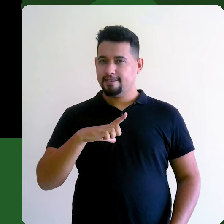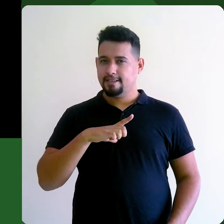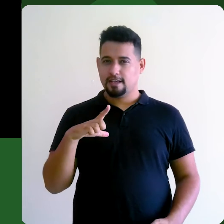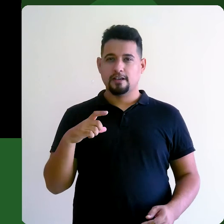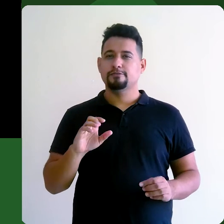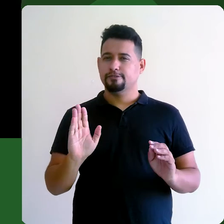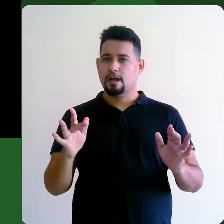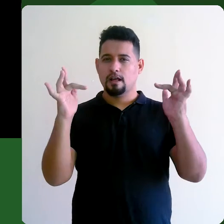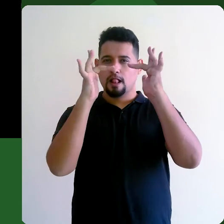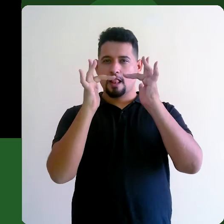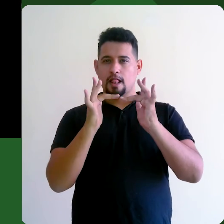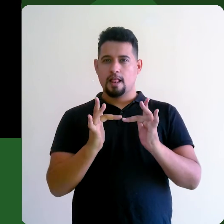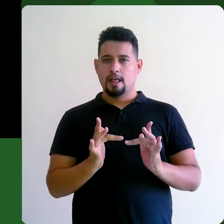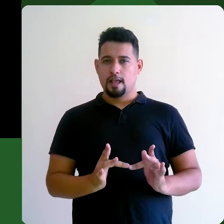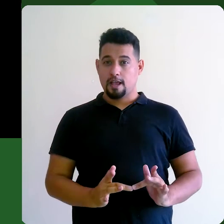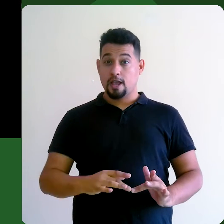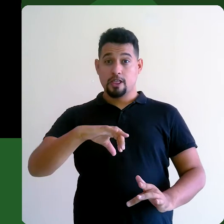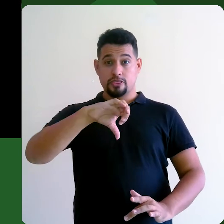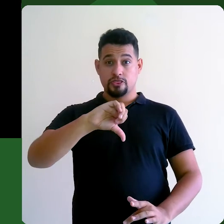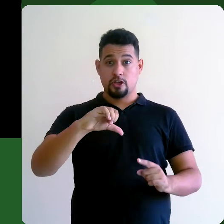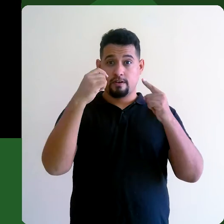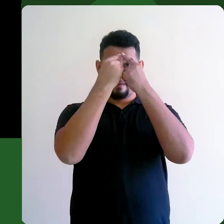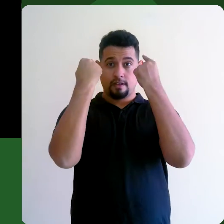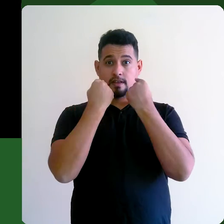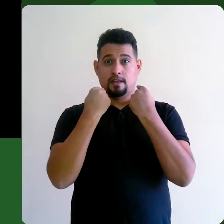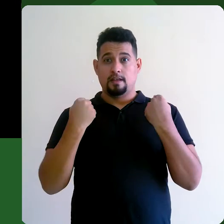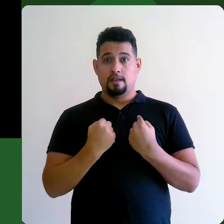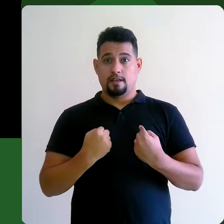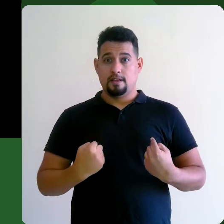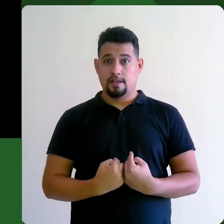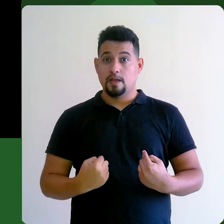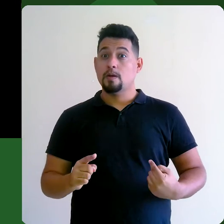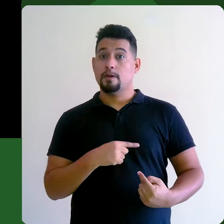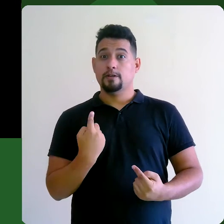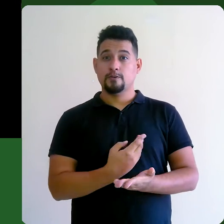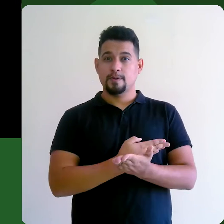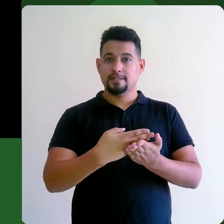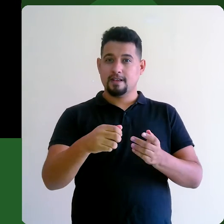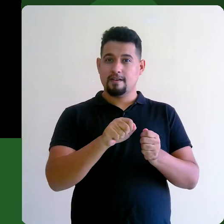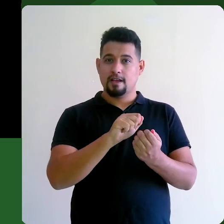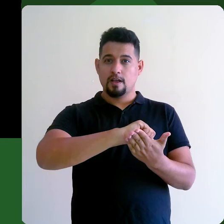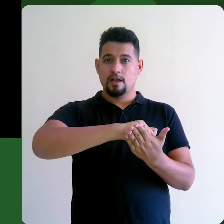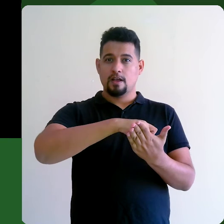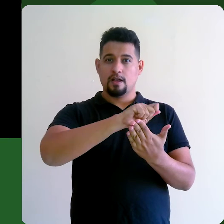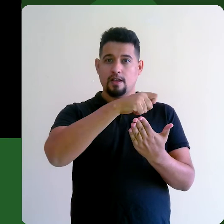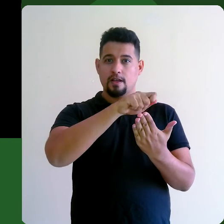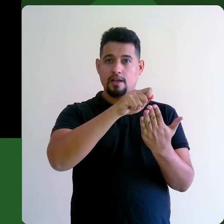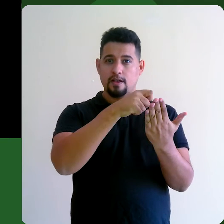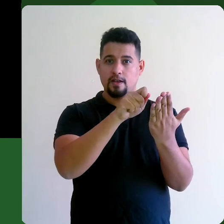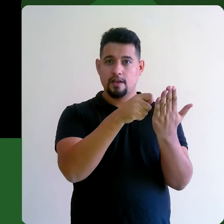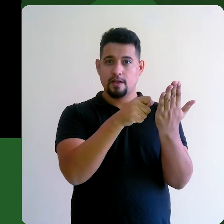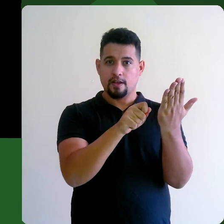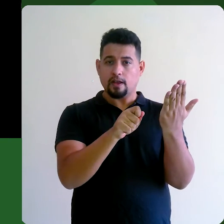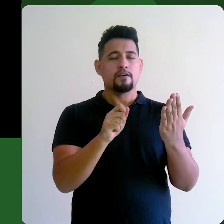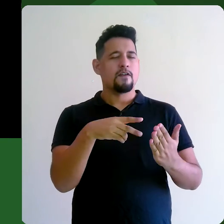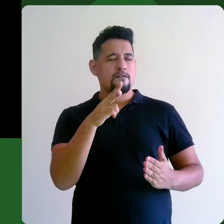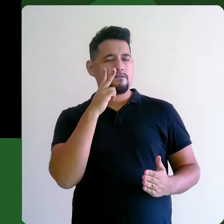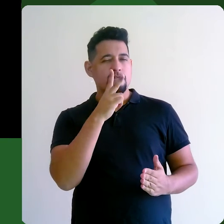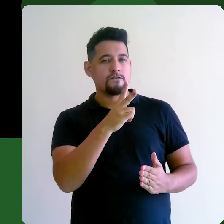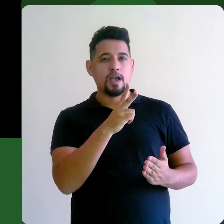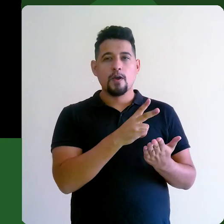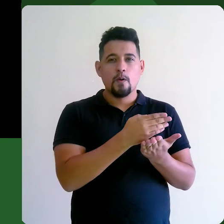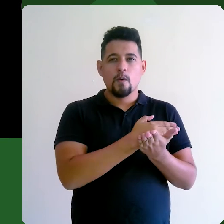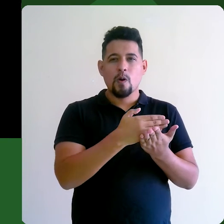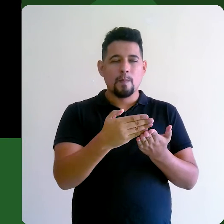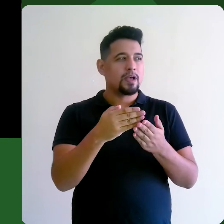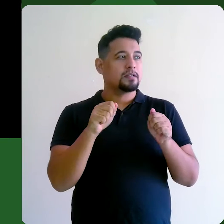e 9. Então, temos agora a marcação das 9 cabeças para a construção do croquis.